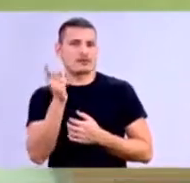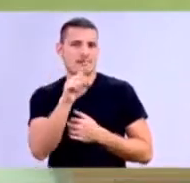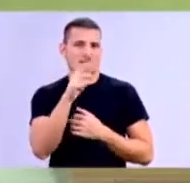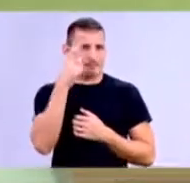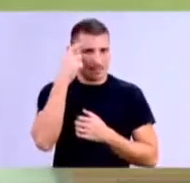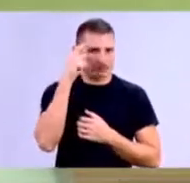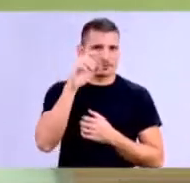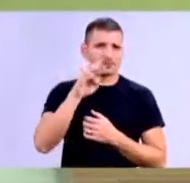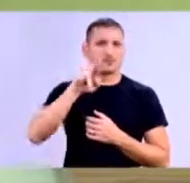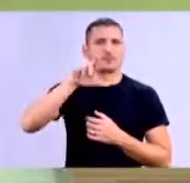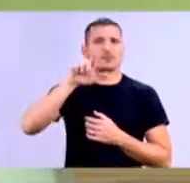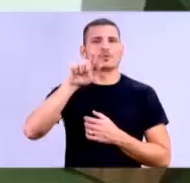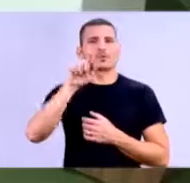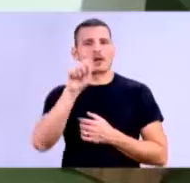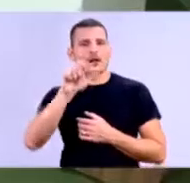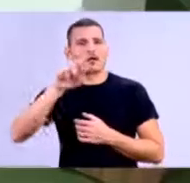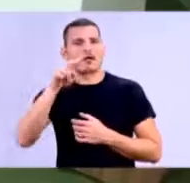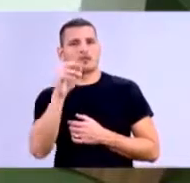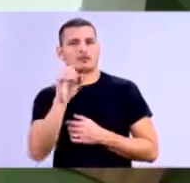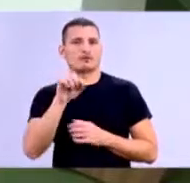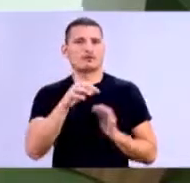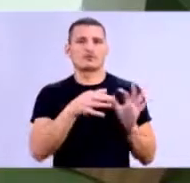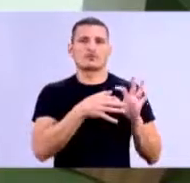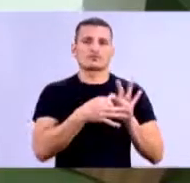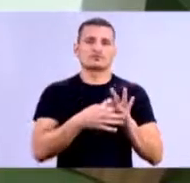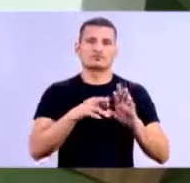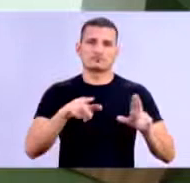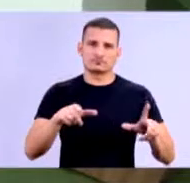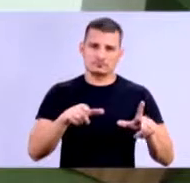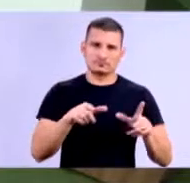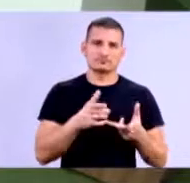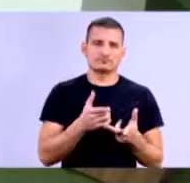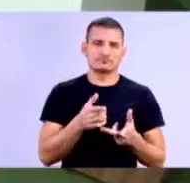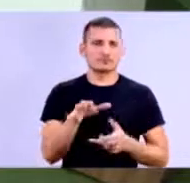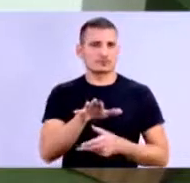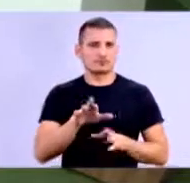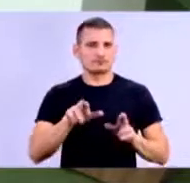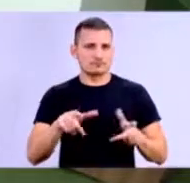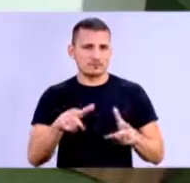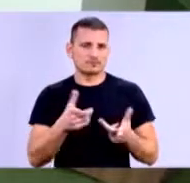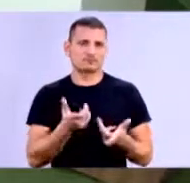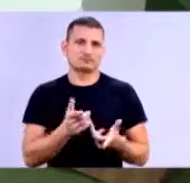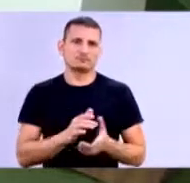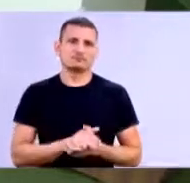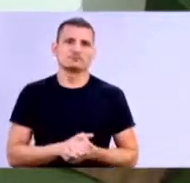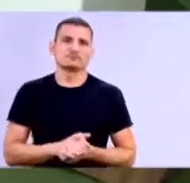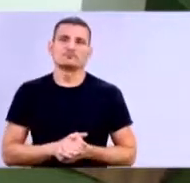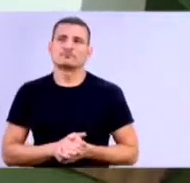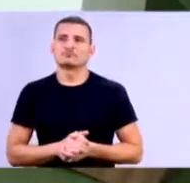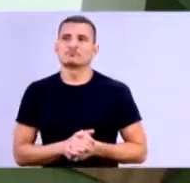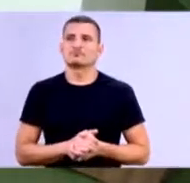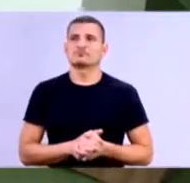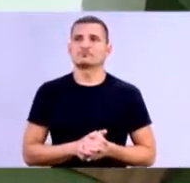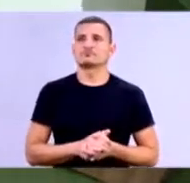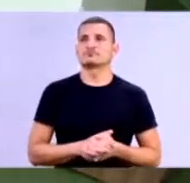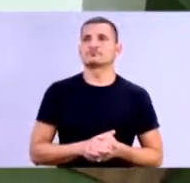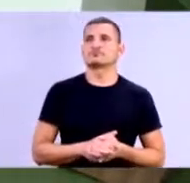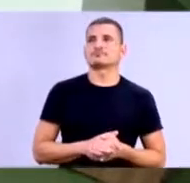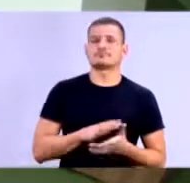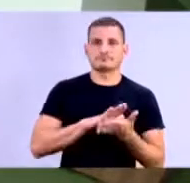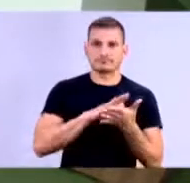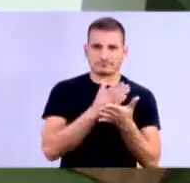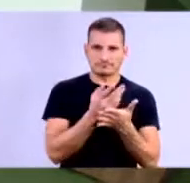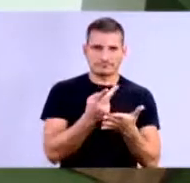ser a mesma coisa. Contexto diferente, espaço diferente, as pessoas não estão falando ao mesmo tempo e aí se interpretam mal. Se interpretam